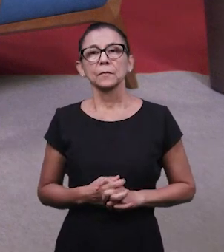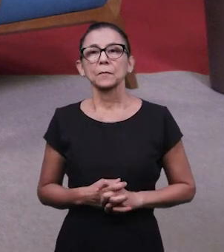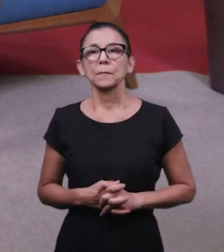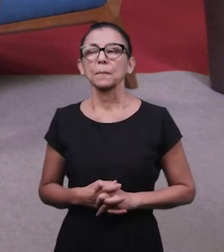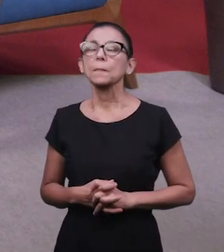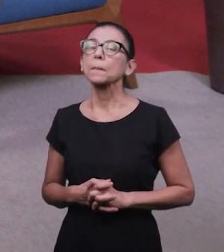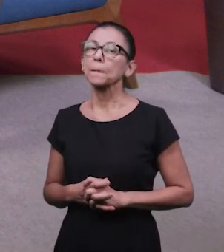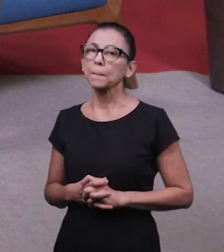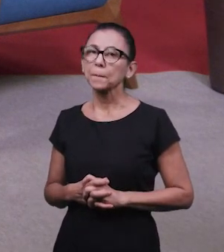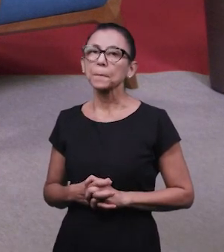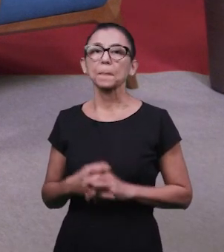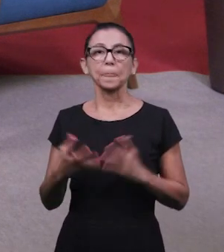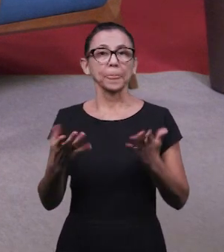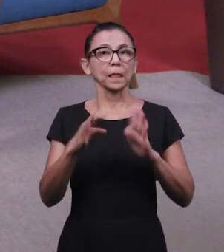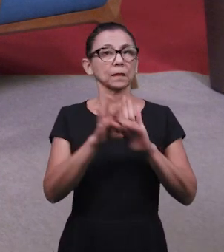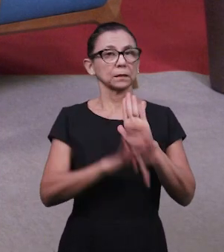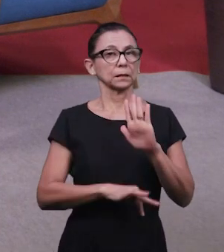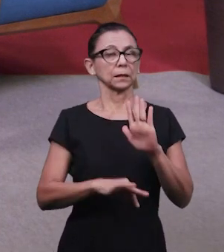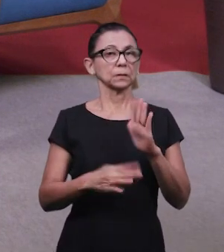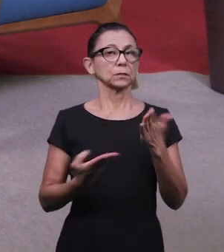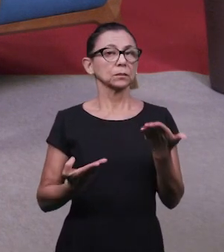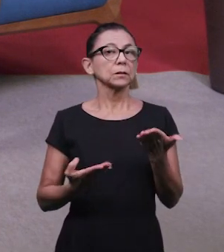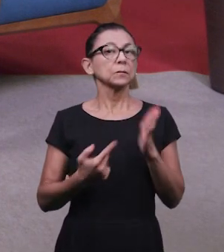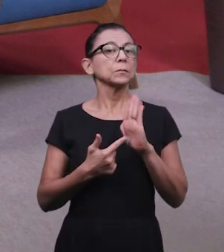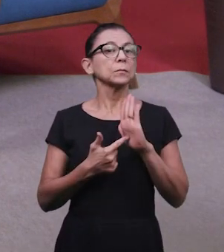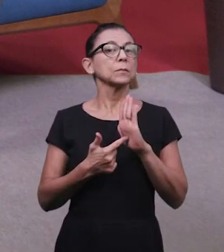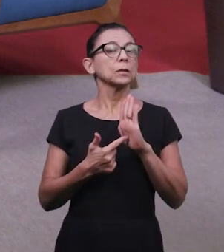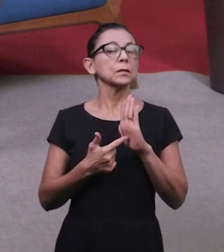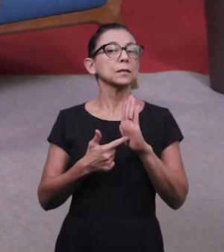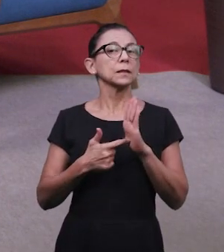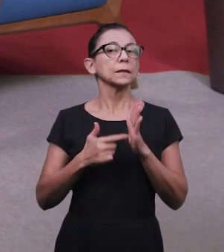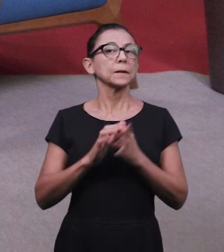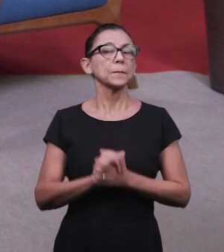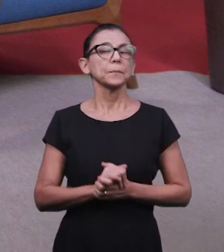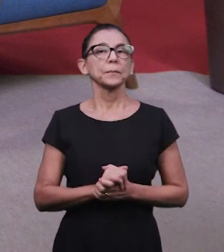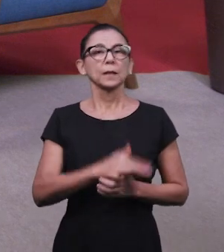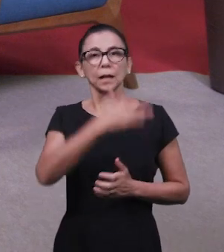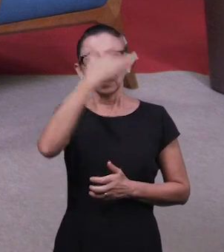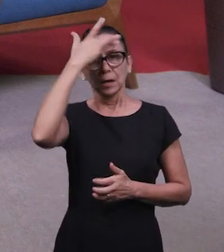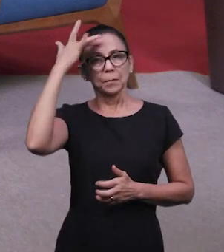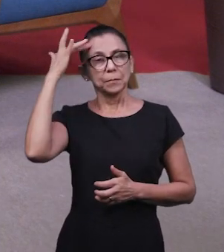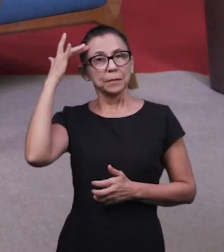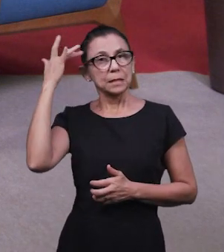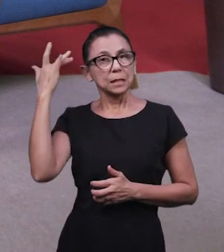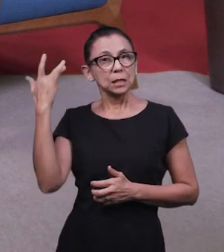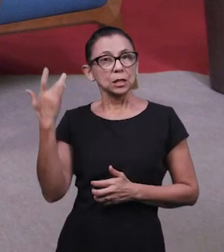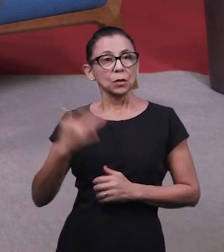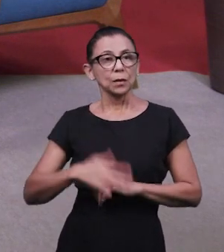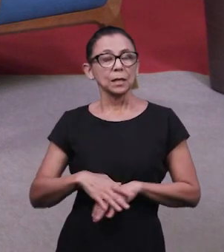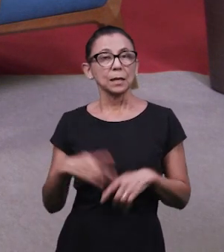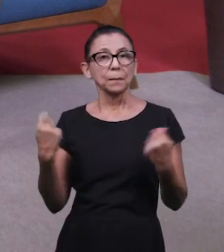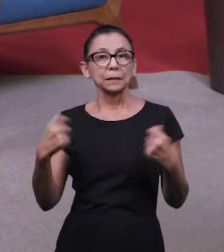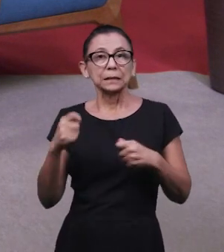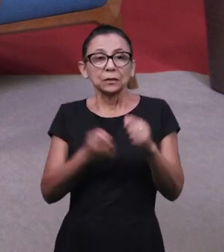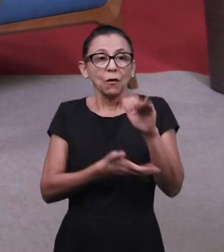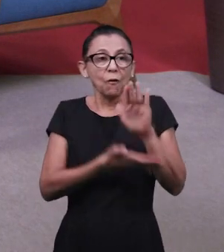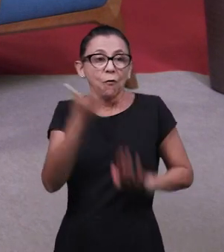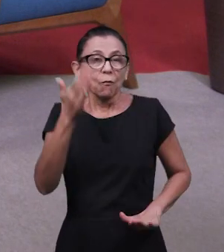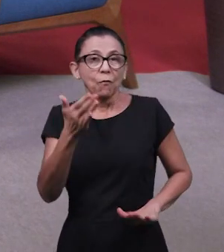que fazer, problema no casamento e tantas questões que nós poderíamos enumerar. Está aqui, ó, a